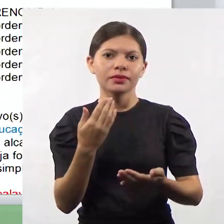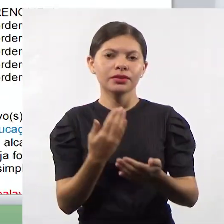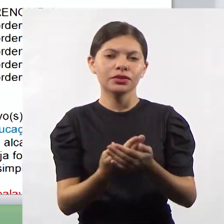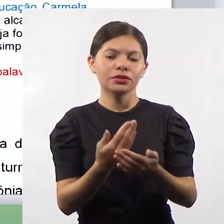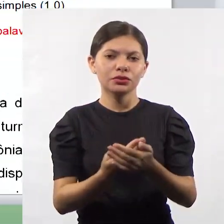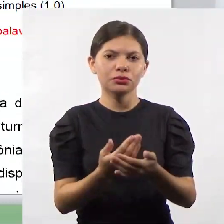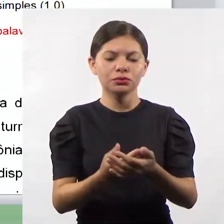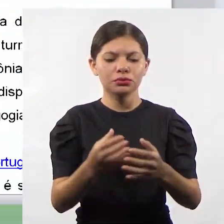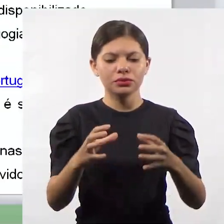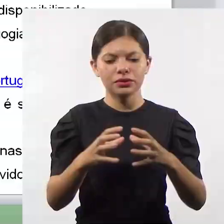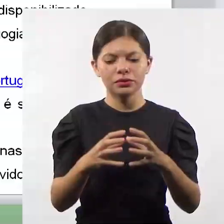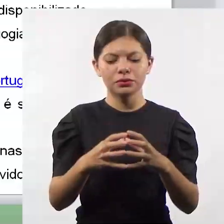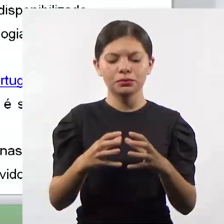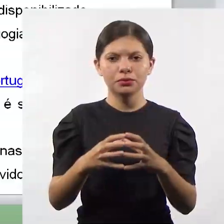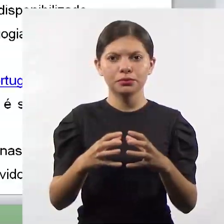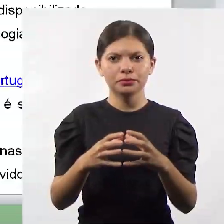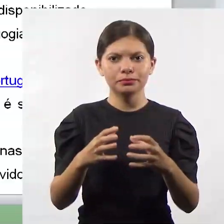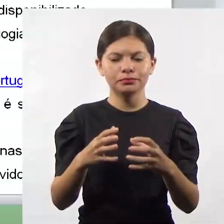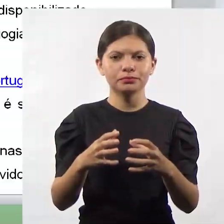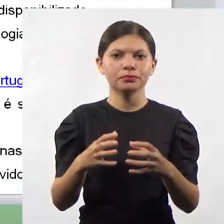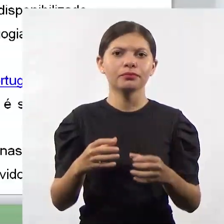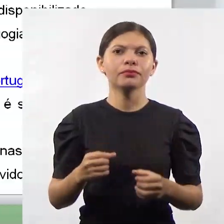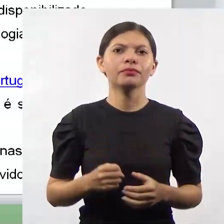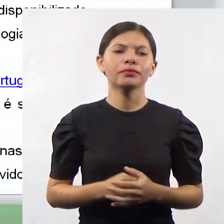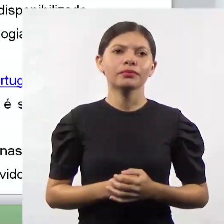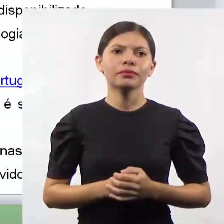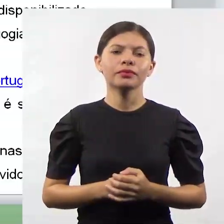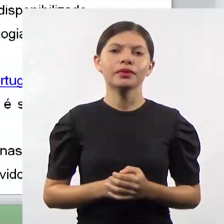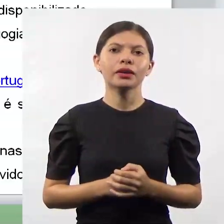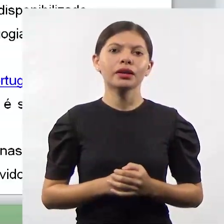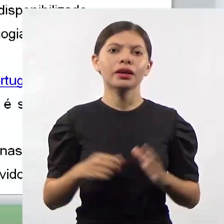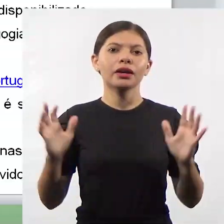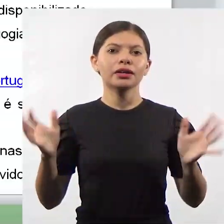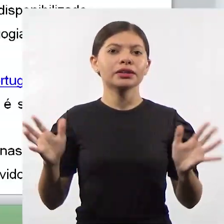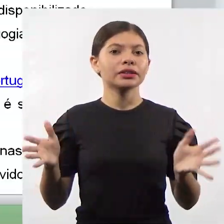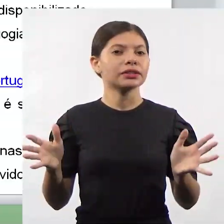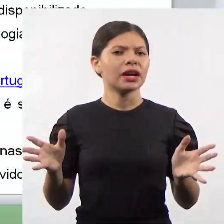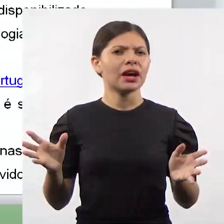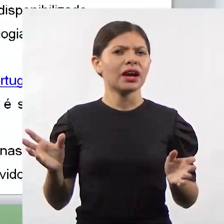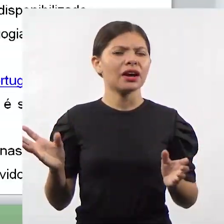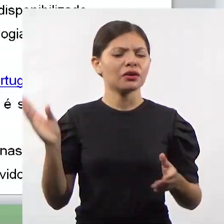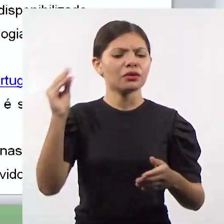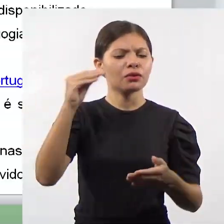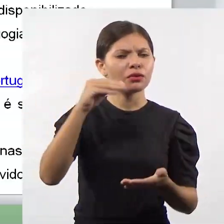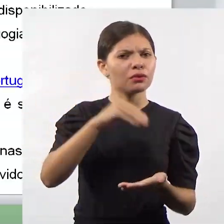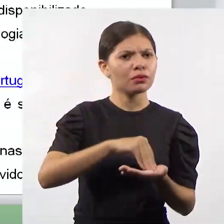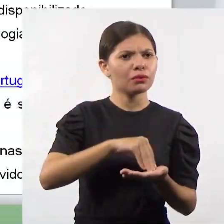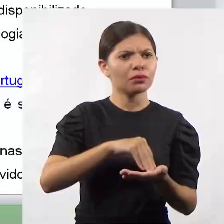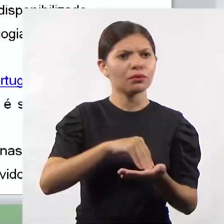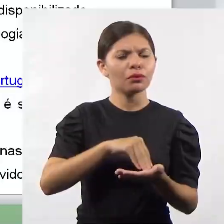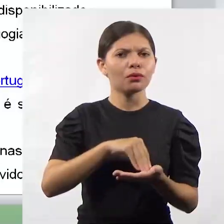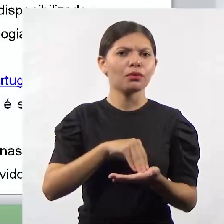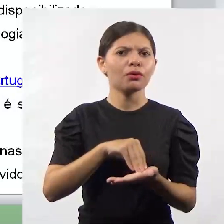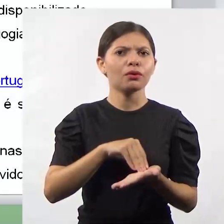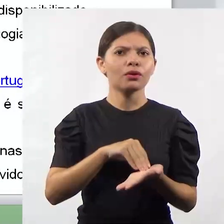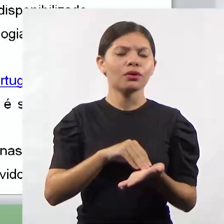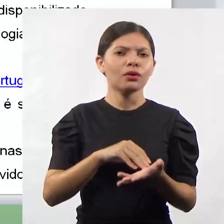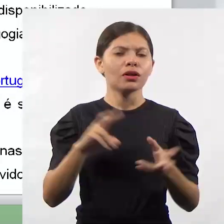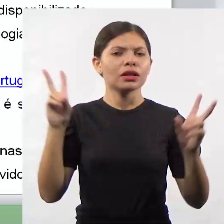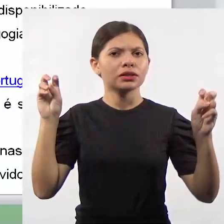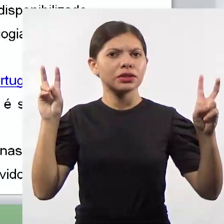configurou isso aqui, já colocou título, sessão, né? Lembrando a configuração das sessões, já colocamos as